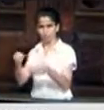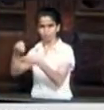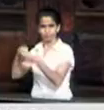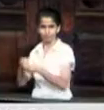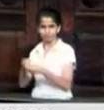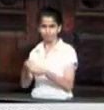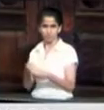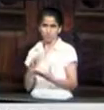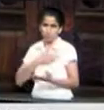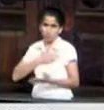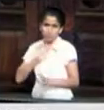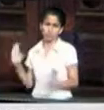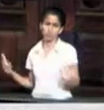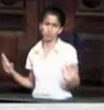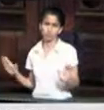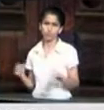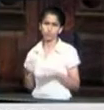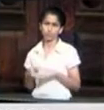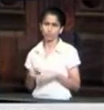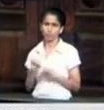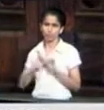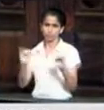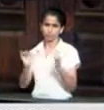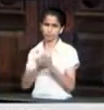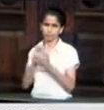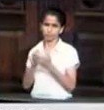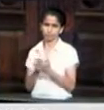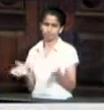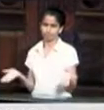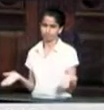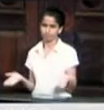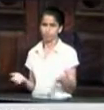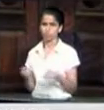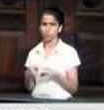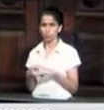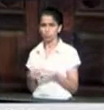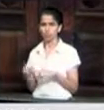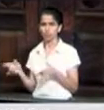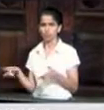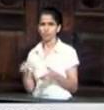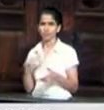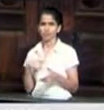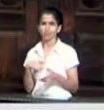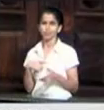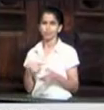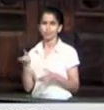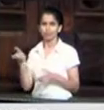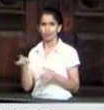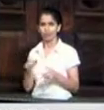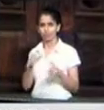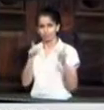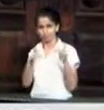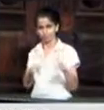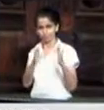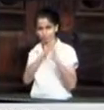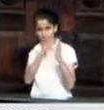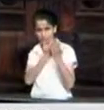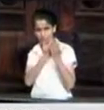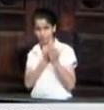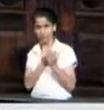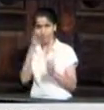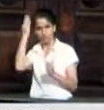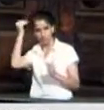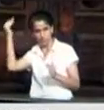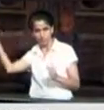Porque ela, além de mexer categoricamente numa questão simbólica do colégio, há que se avaliar o que está por